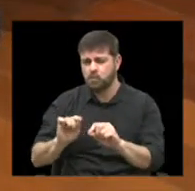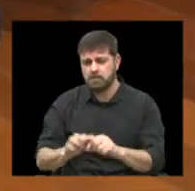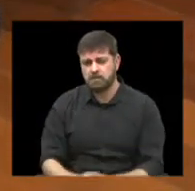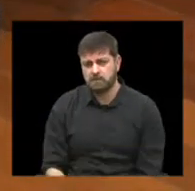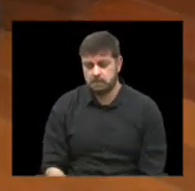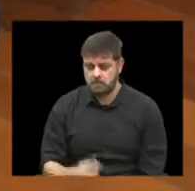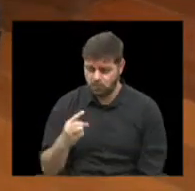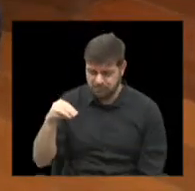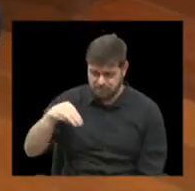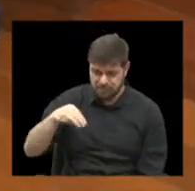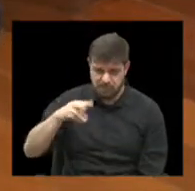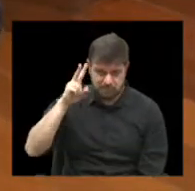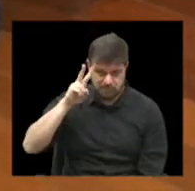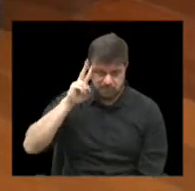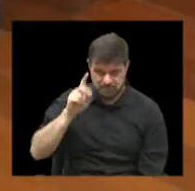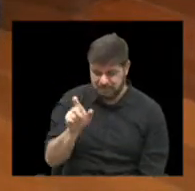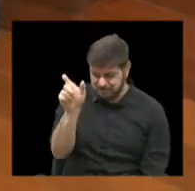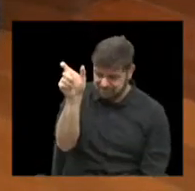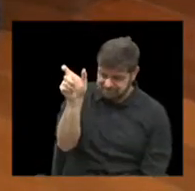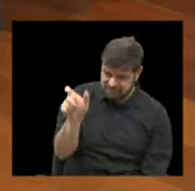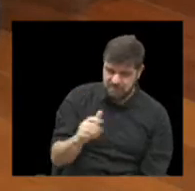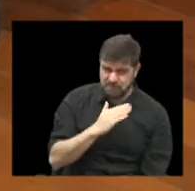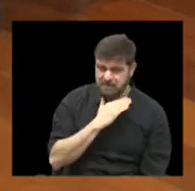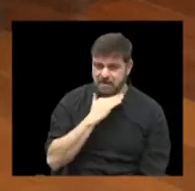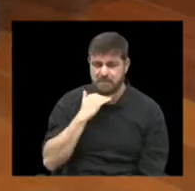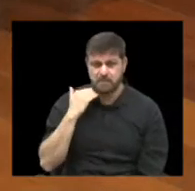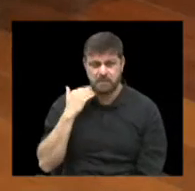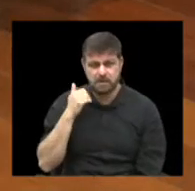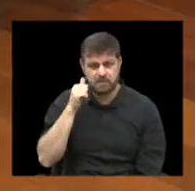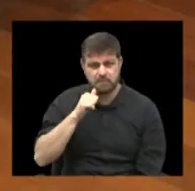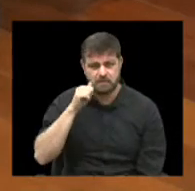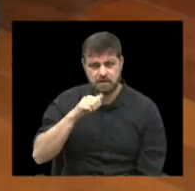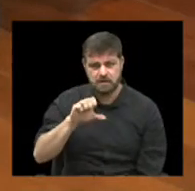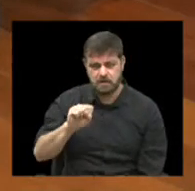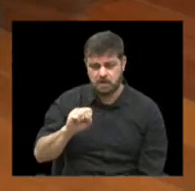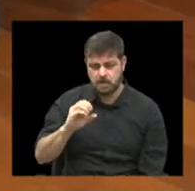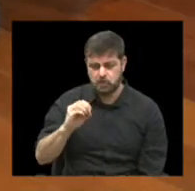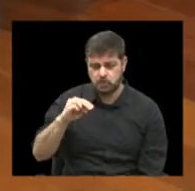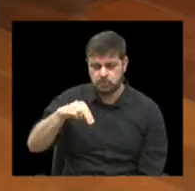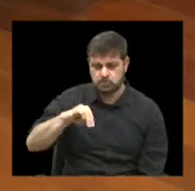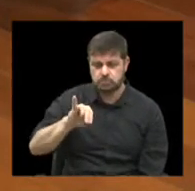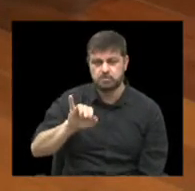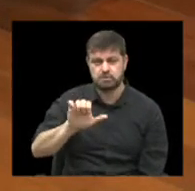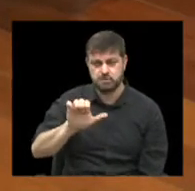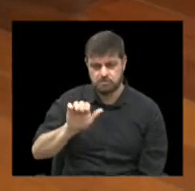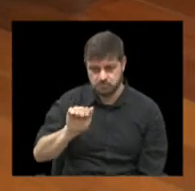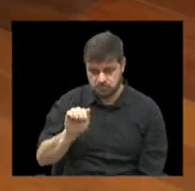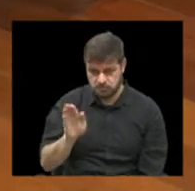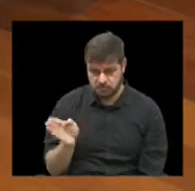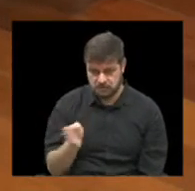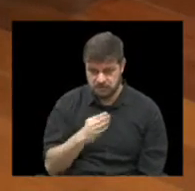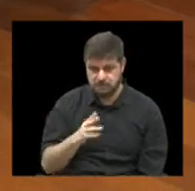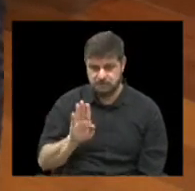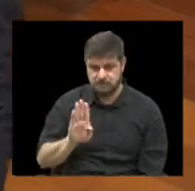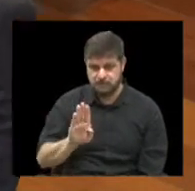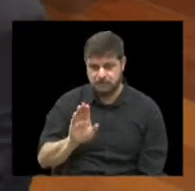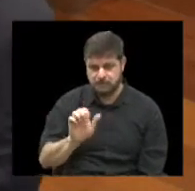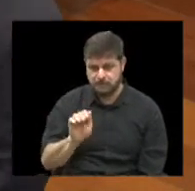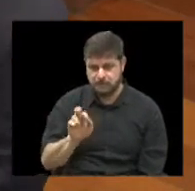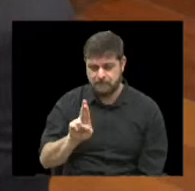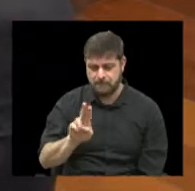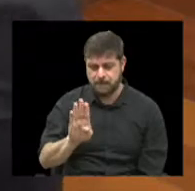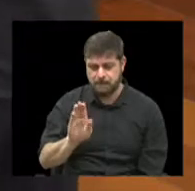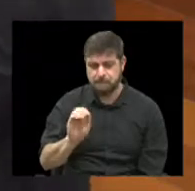um minuto de silêncio, no minuto de silêncio, o falecimento da dona Sônia Ilkmer Pires Barbosa, que faleceu no último sábado. Pois